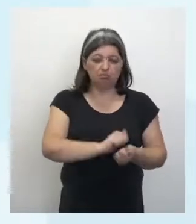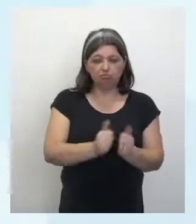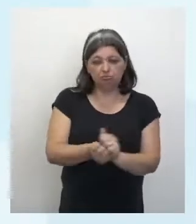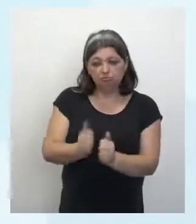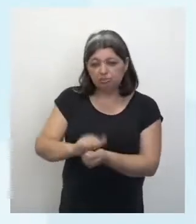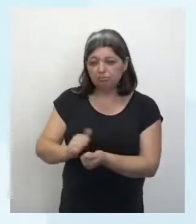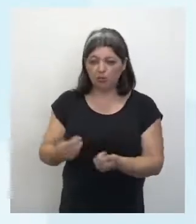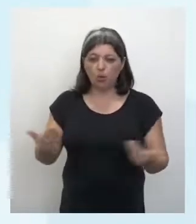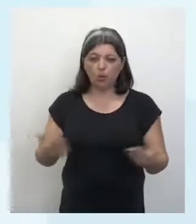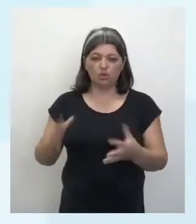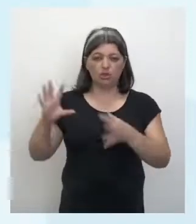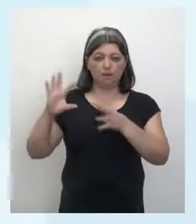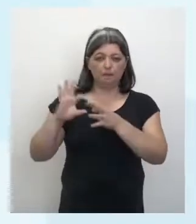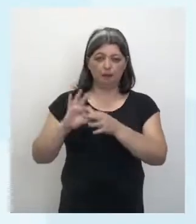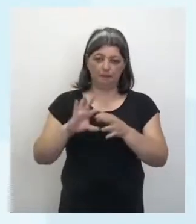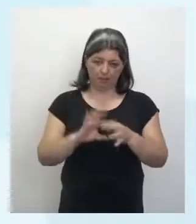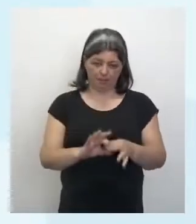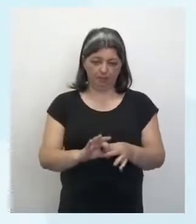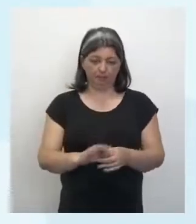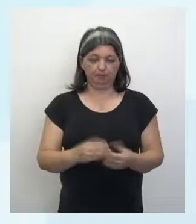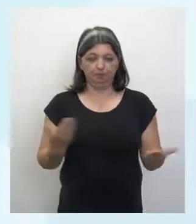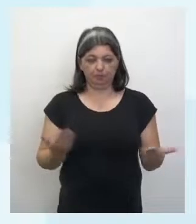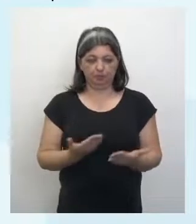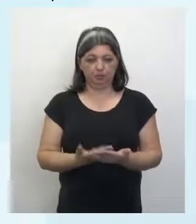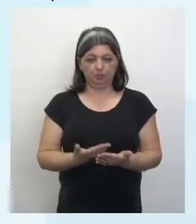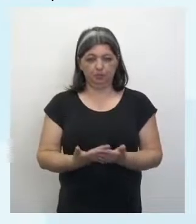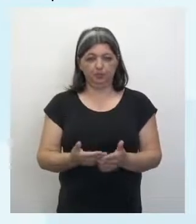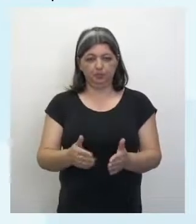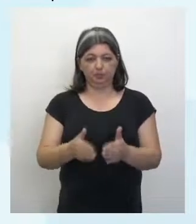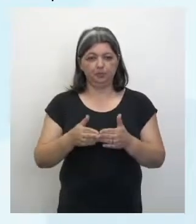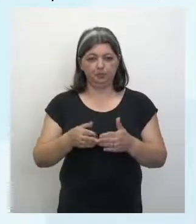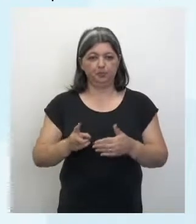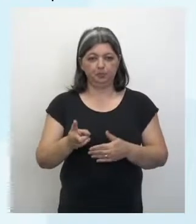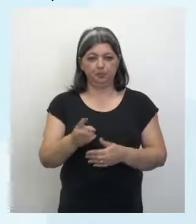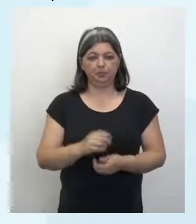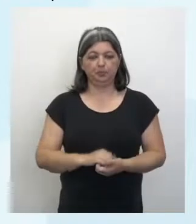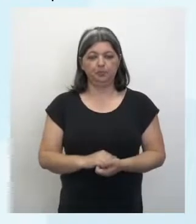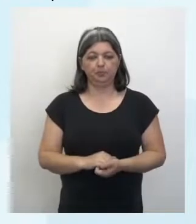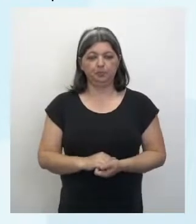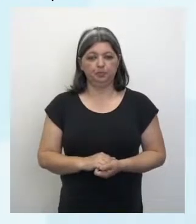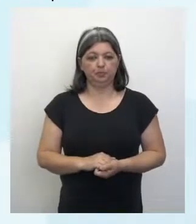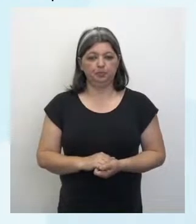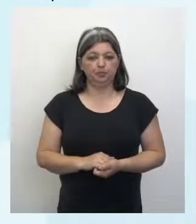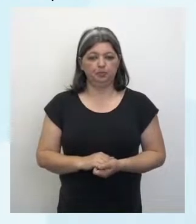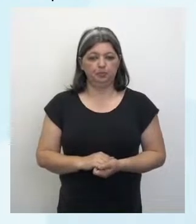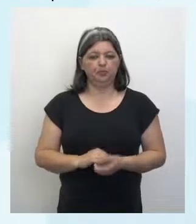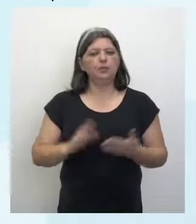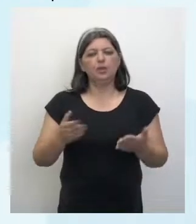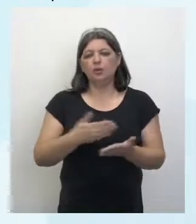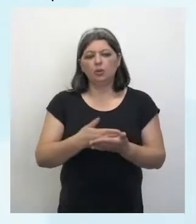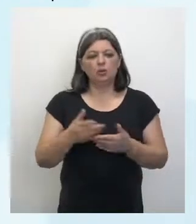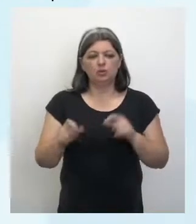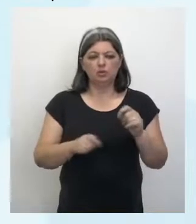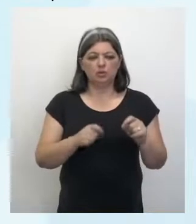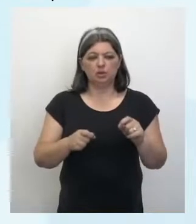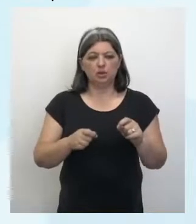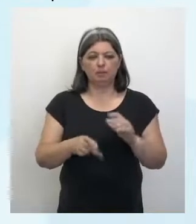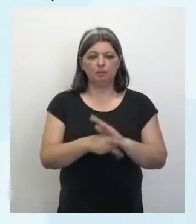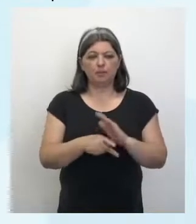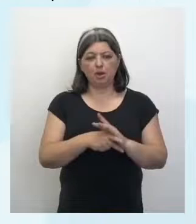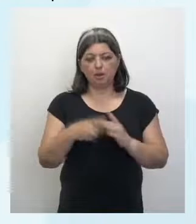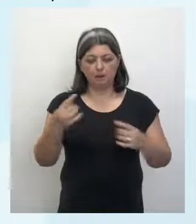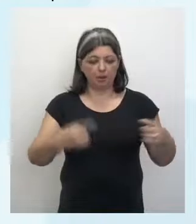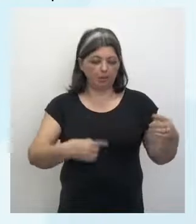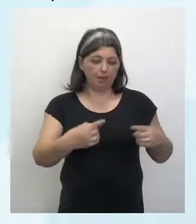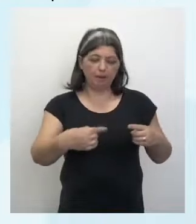aula de hoje, tá? Podem passar, fazendo um favor. Então, logo de início, nós vamos discutir essa